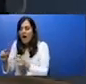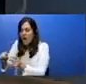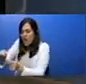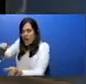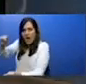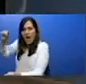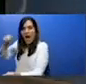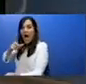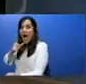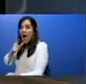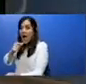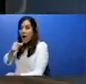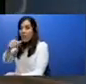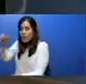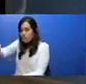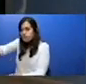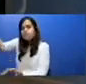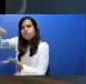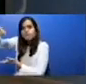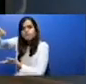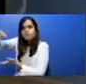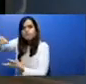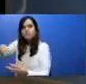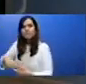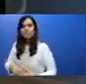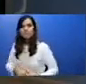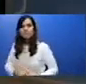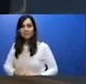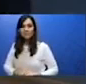o galão contém.